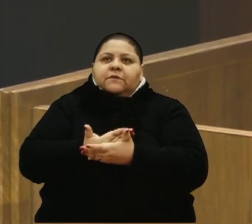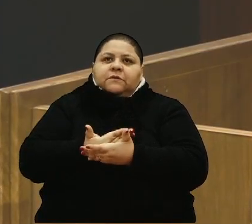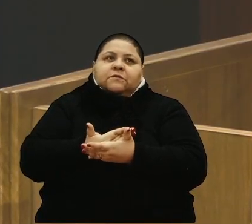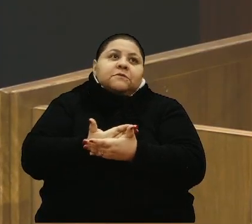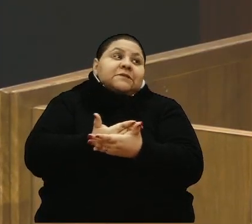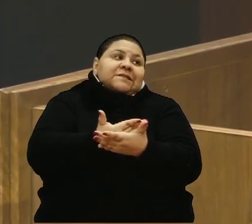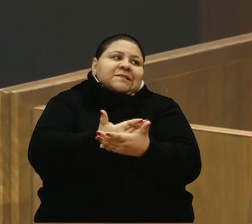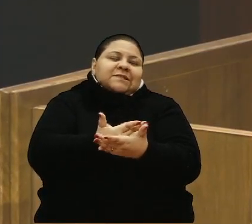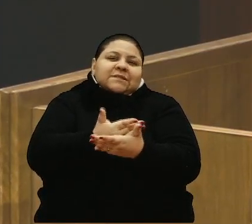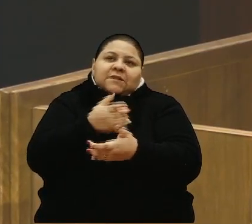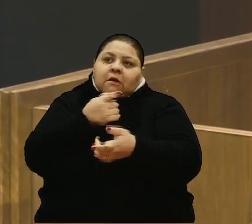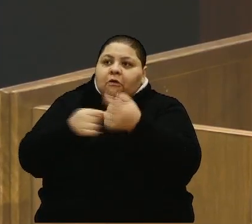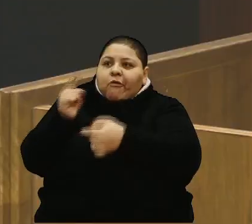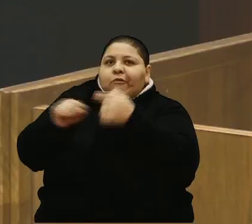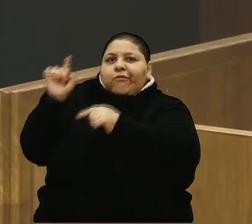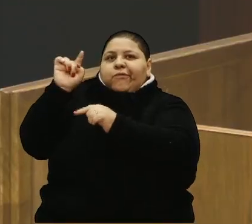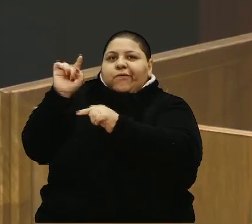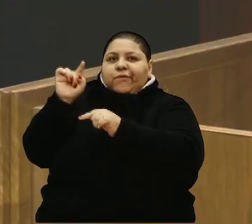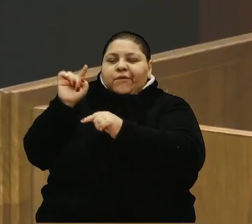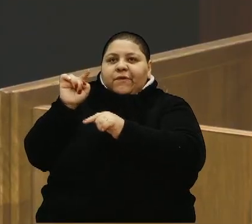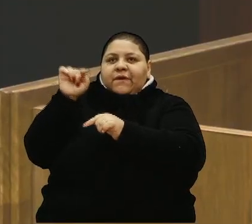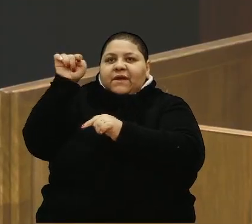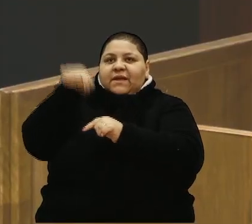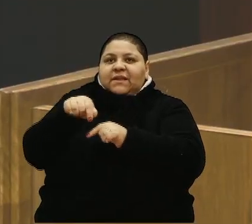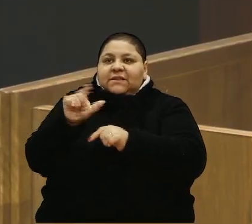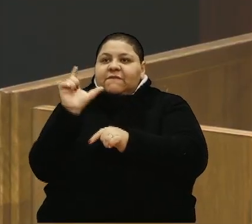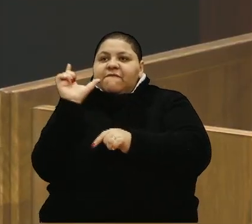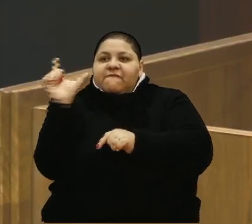é revolucionário esse Vale Feira,